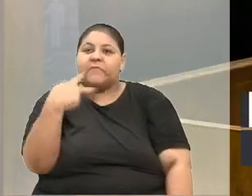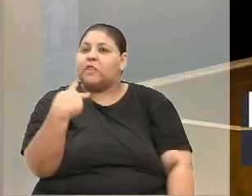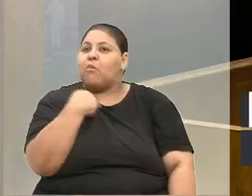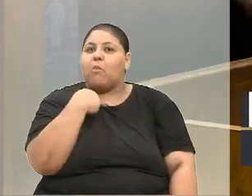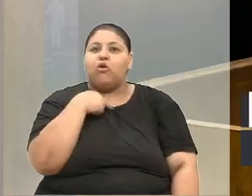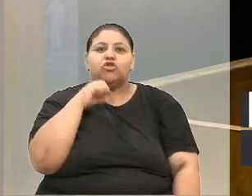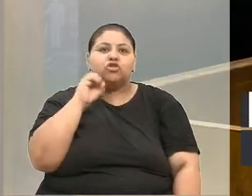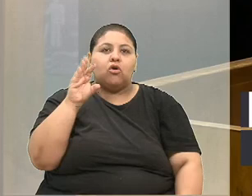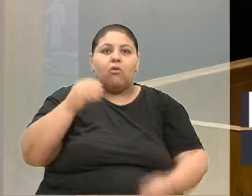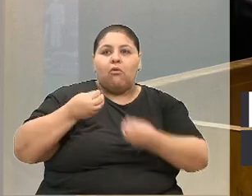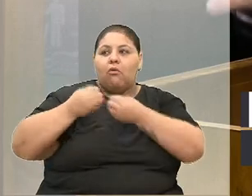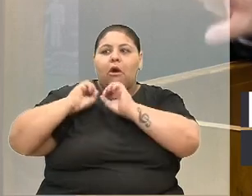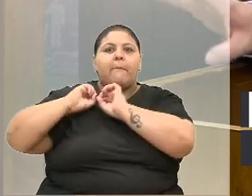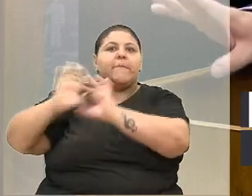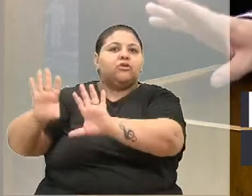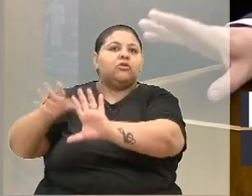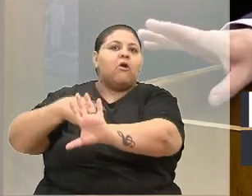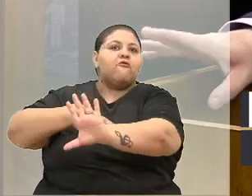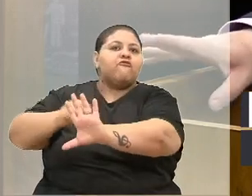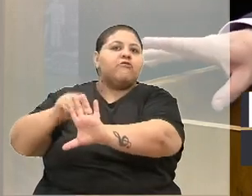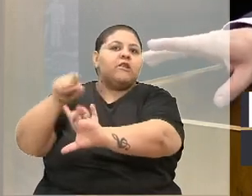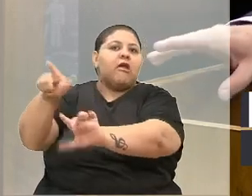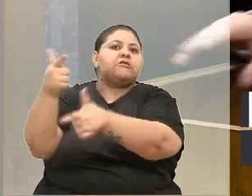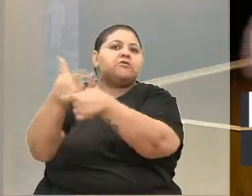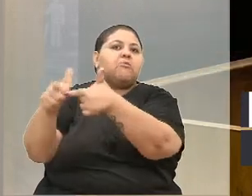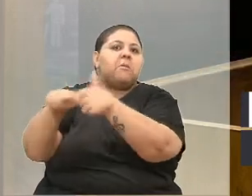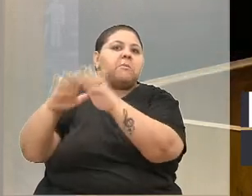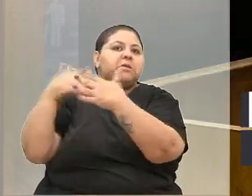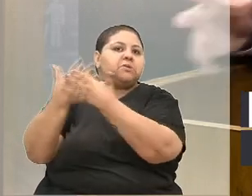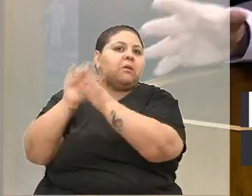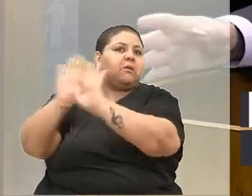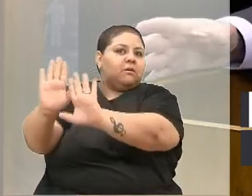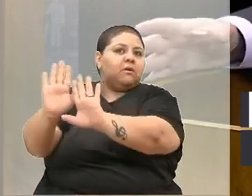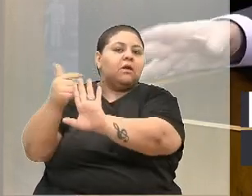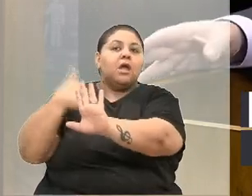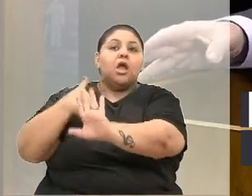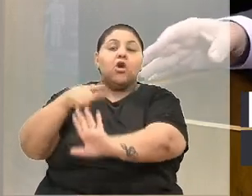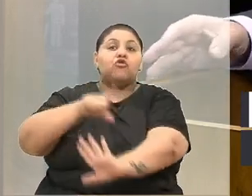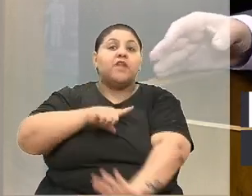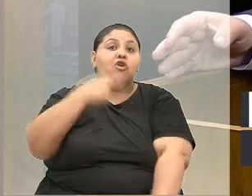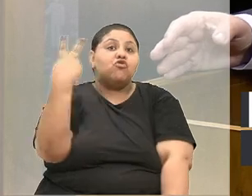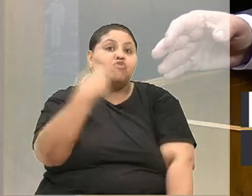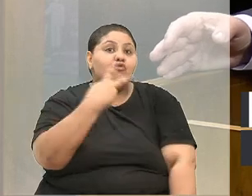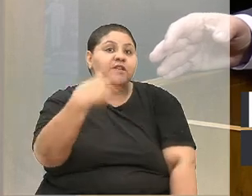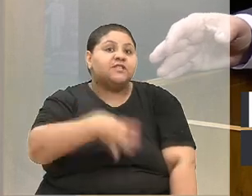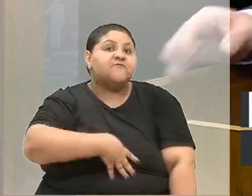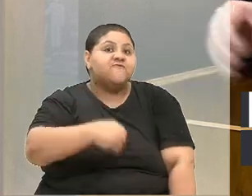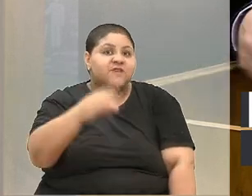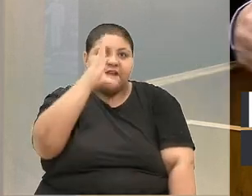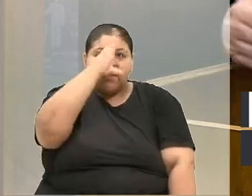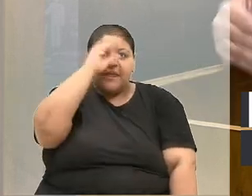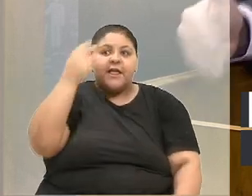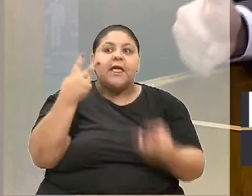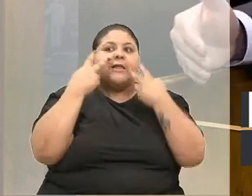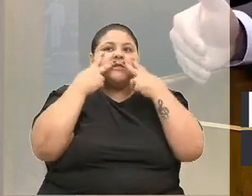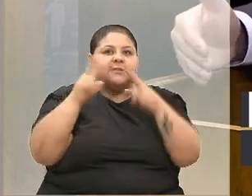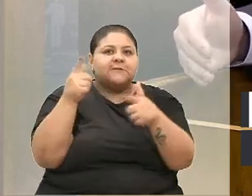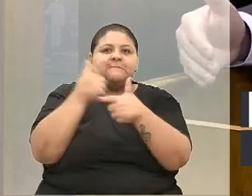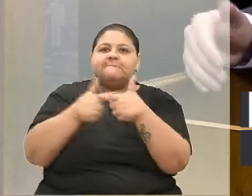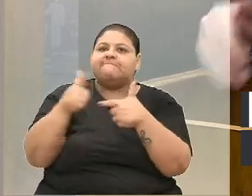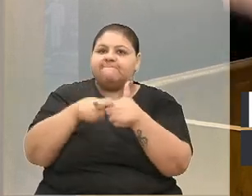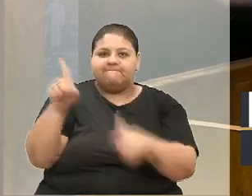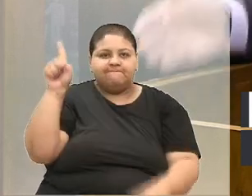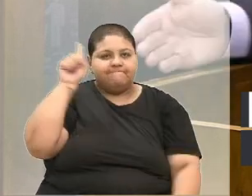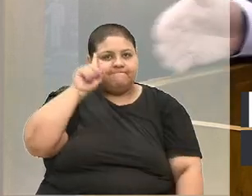simplesmente entregar, esse é um problema da escola, que se vire. Eu tenho 2 meninas adolescentes, a gente vê esse problema